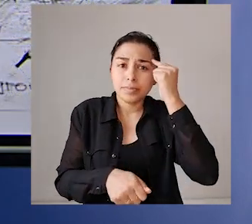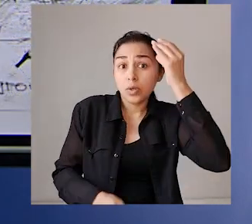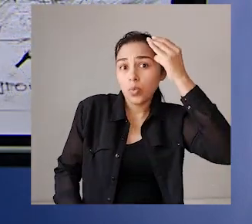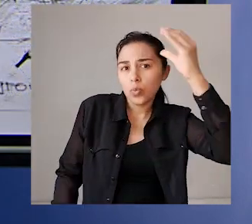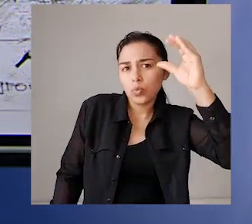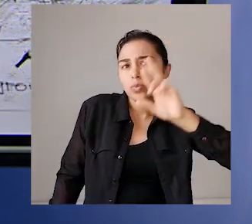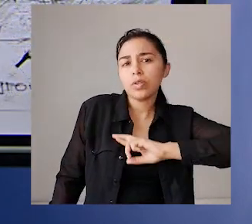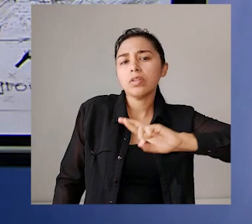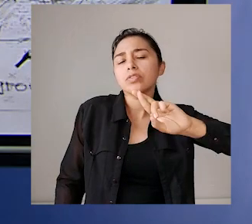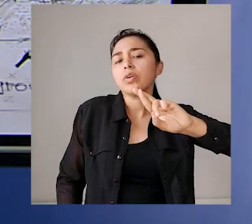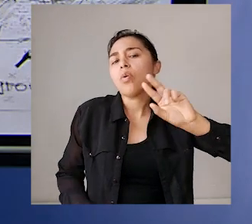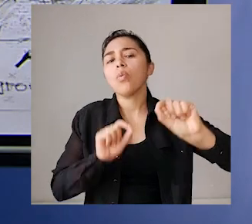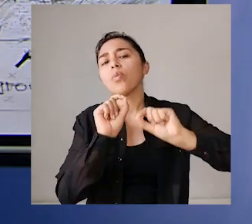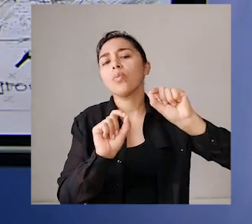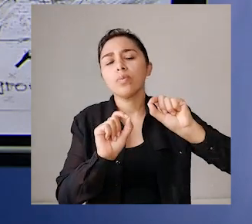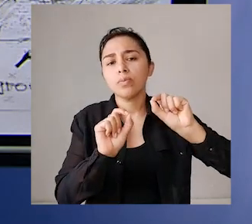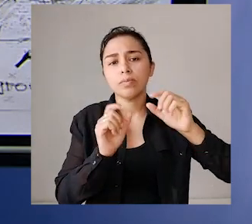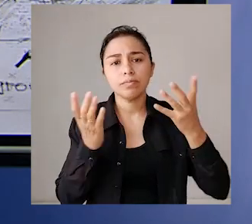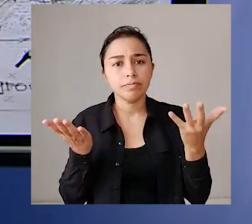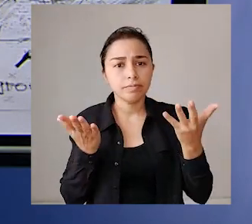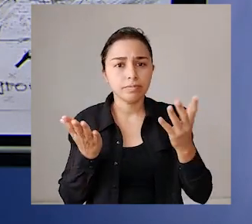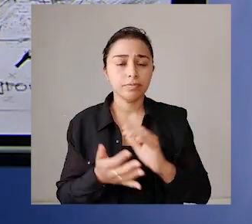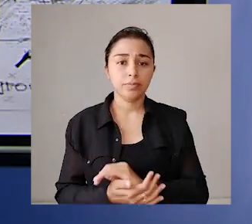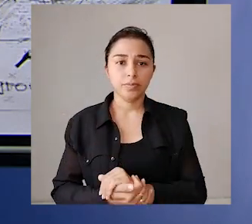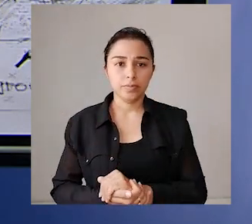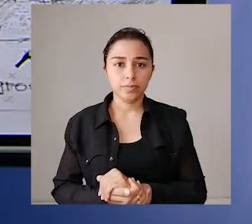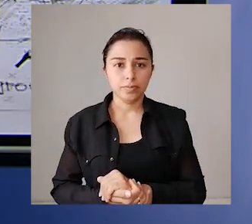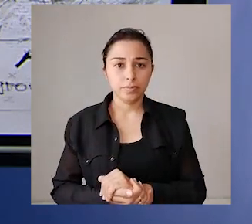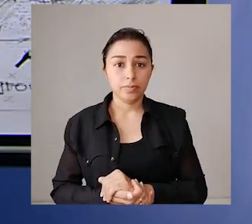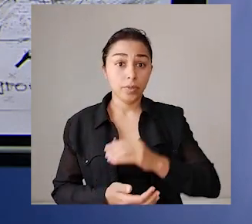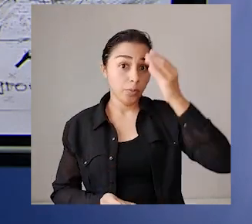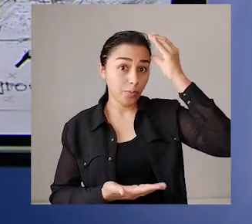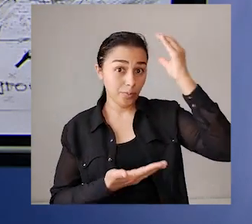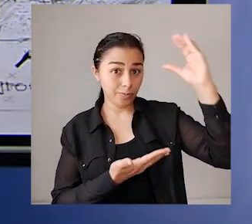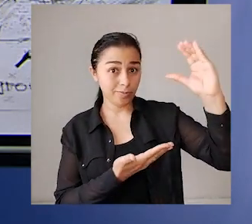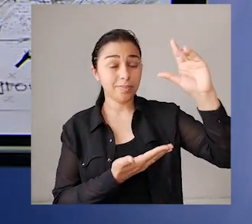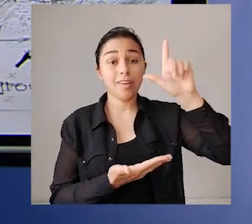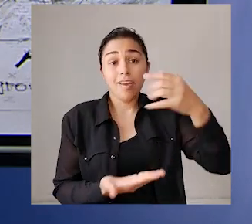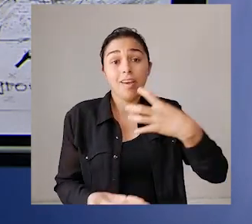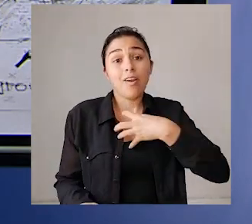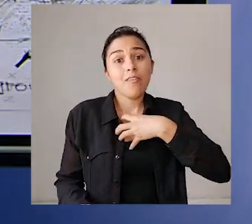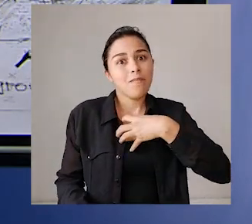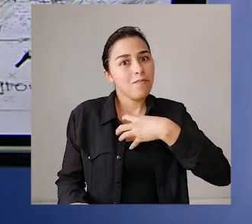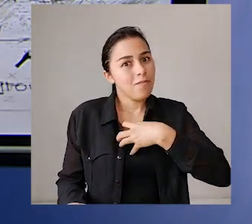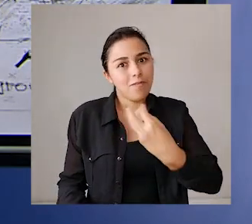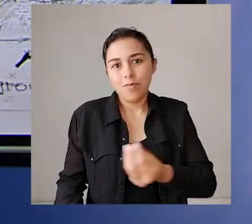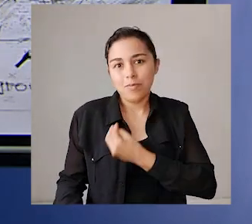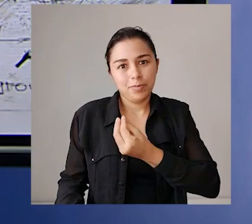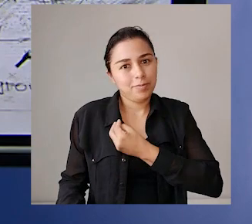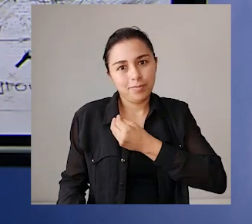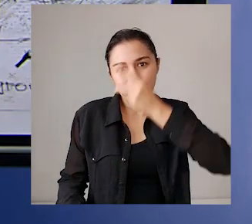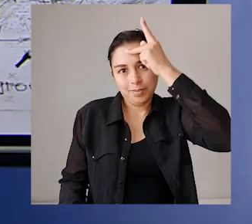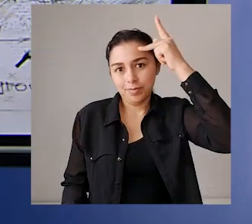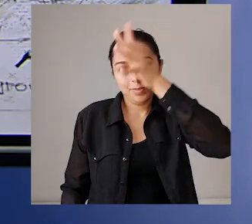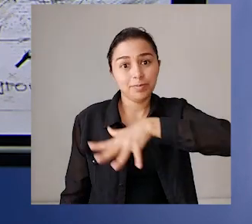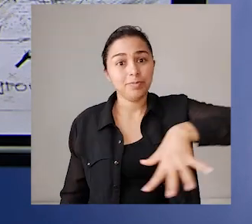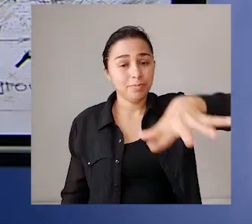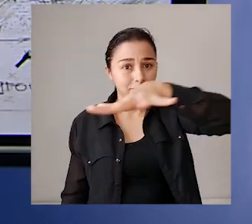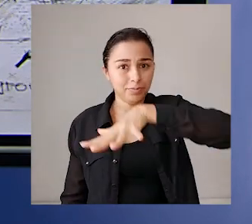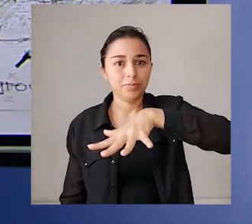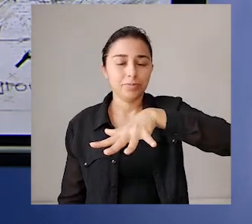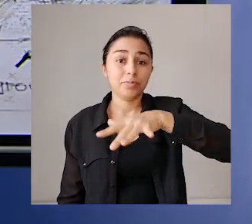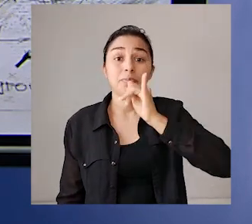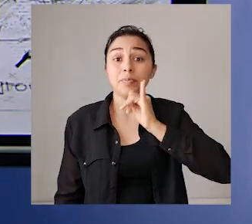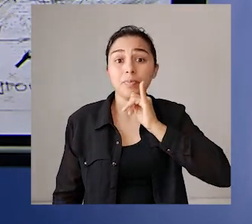gente está pensando em quê? Olha só, cultura é o modo de viver das pessoas,